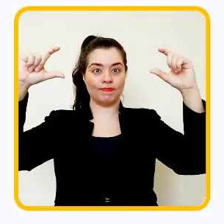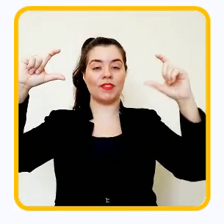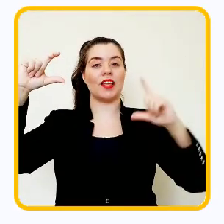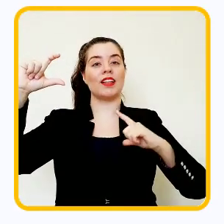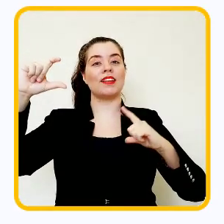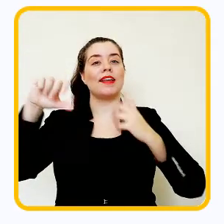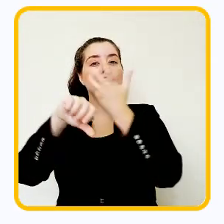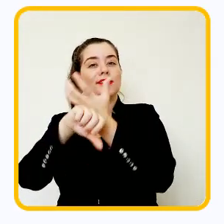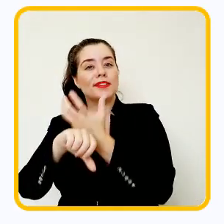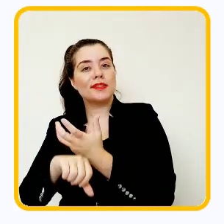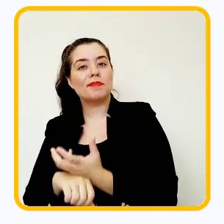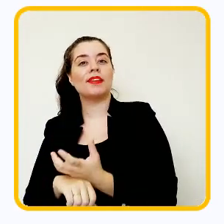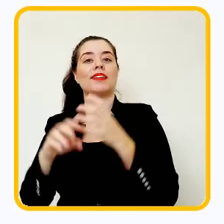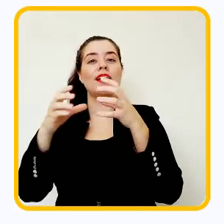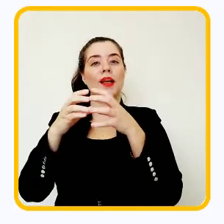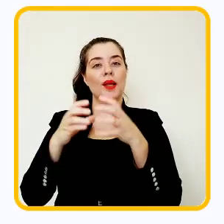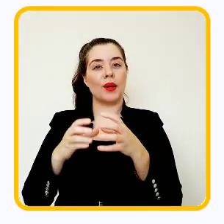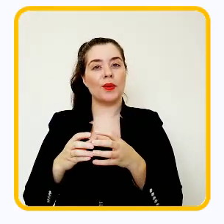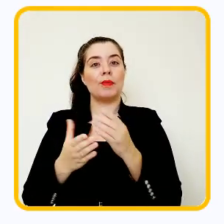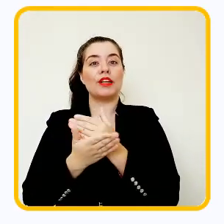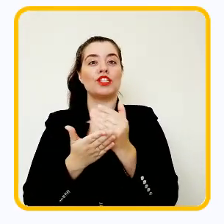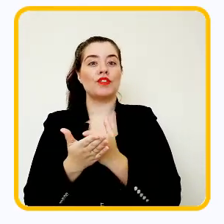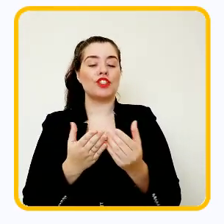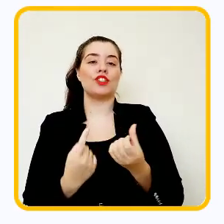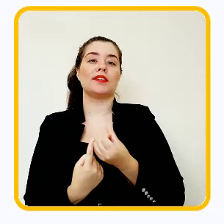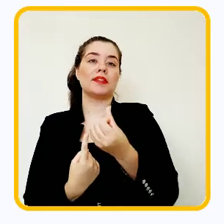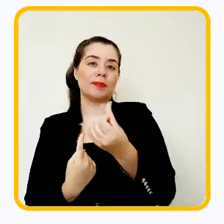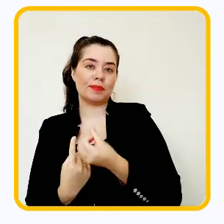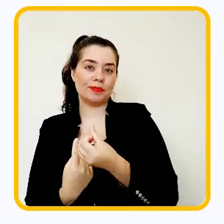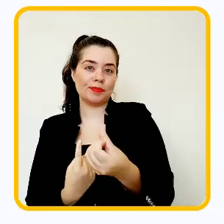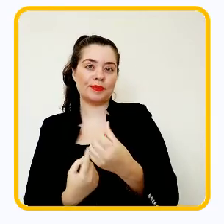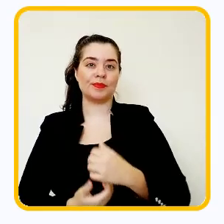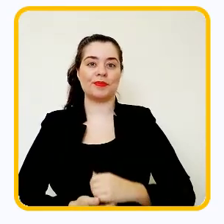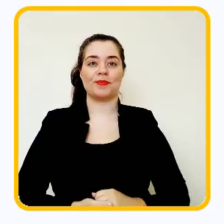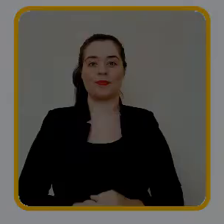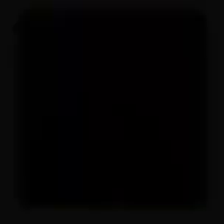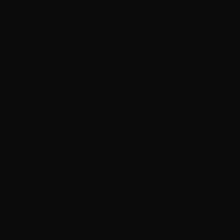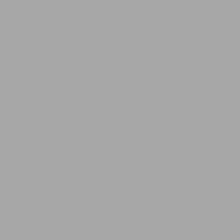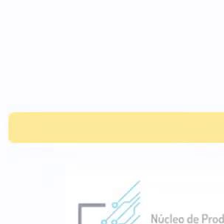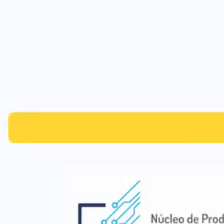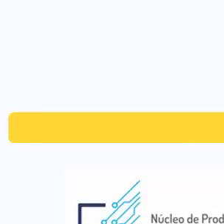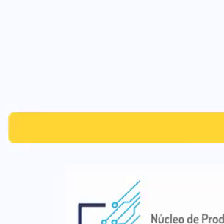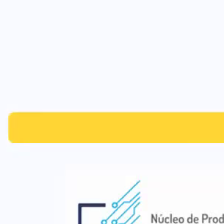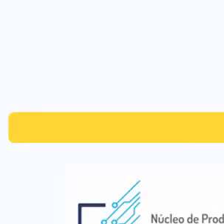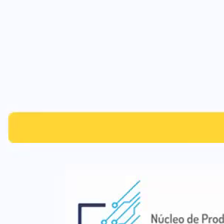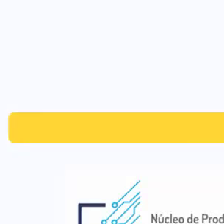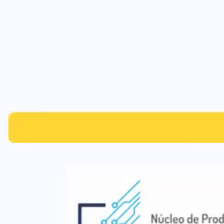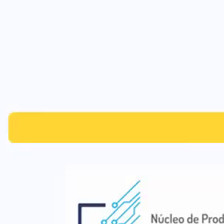minimizando blocos. E no bloco central, as suas disciplinas e turmas divididas por período.